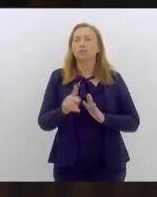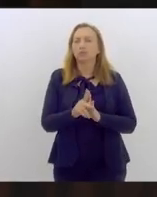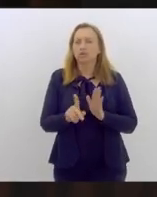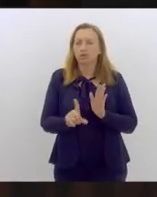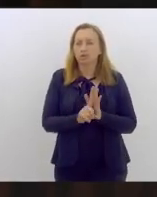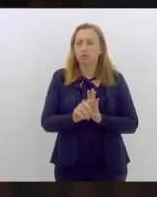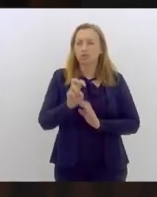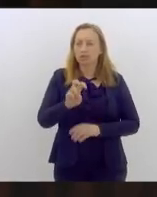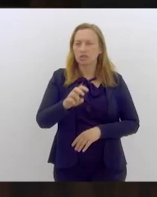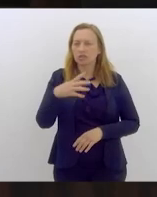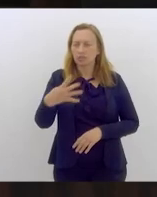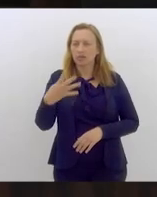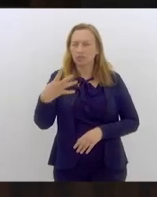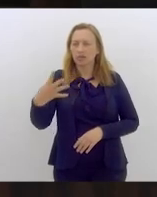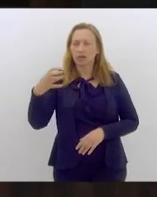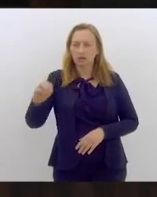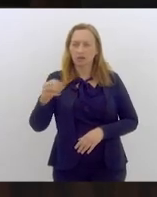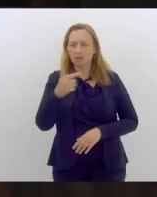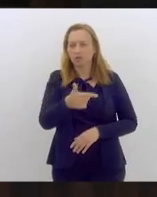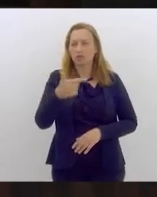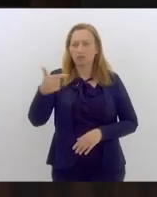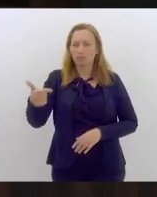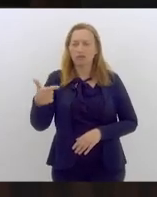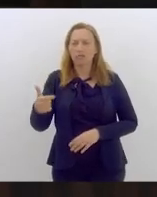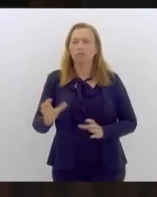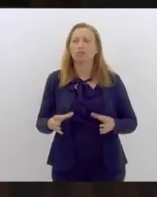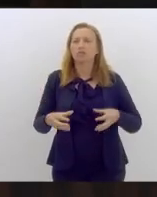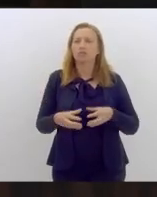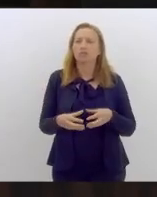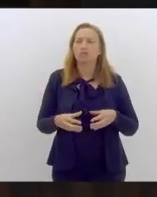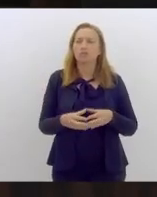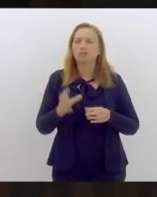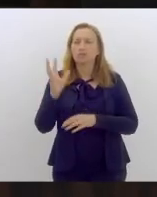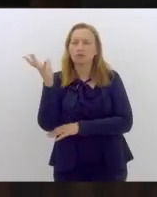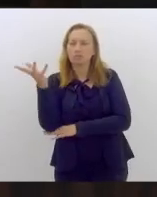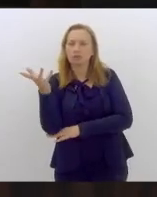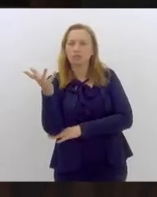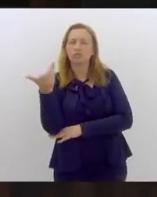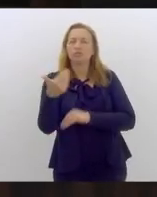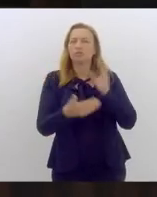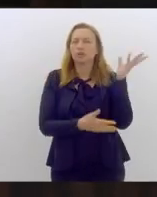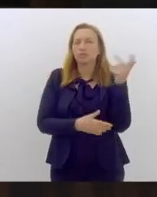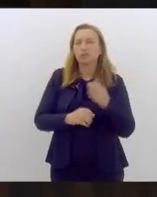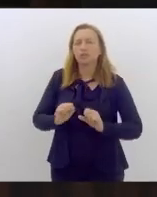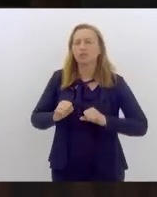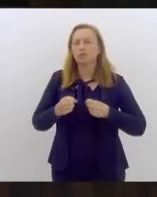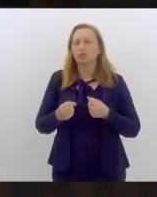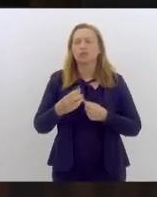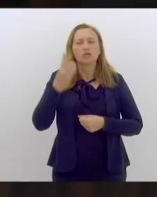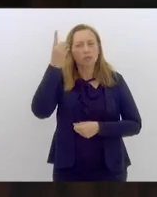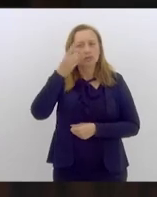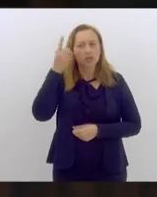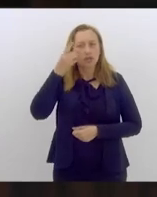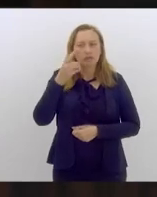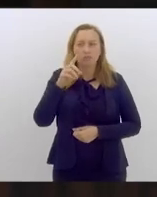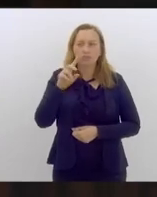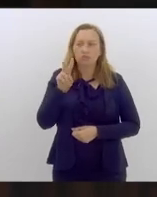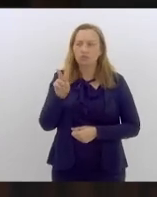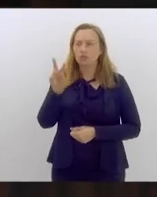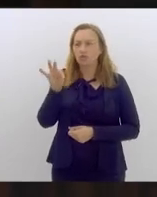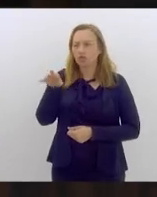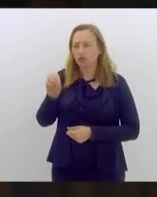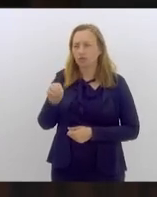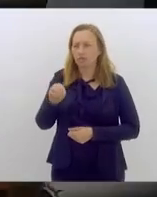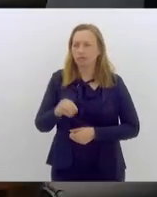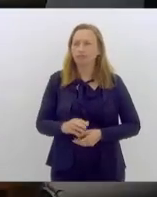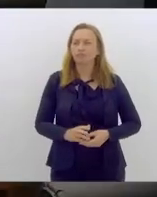de lei 5440 de 2022 pela Comissão de Meio Ambiente, de Defesa do Meio Ambiente, deputado Gustavo Schmidt.